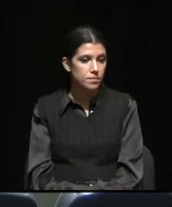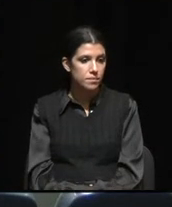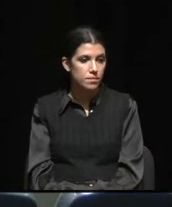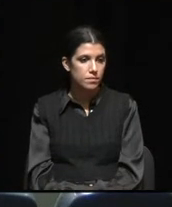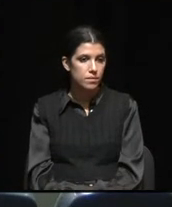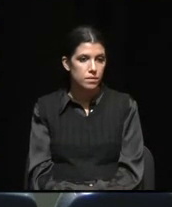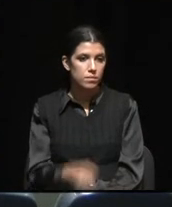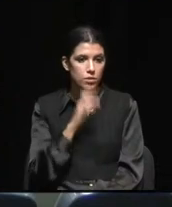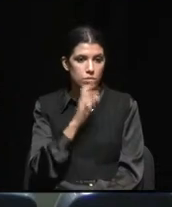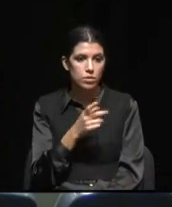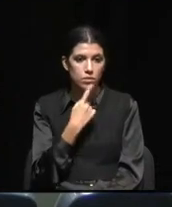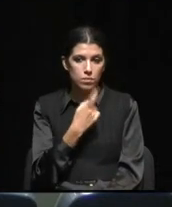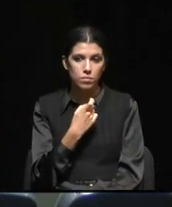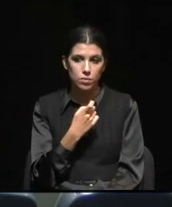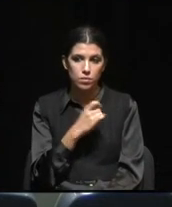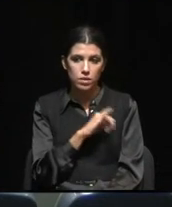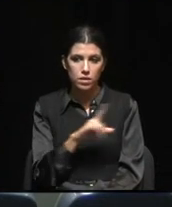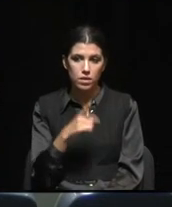iniciativa